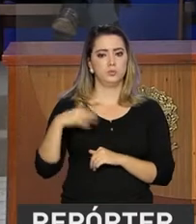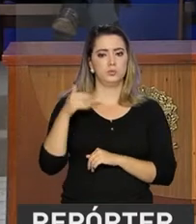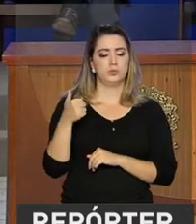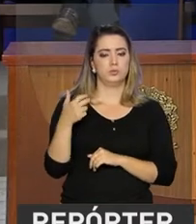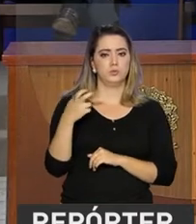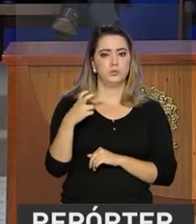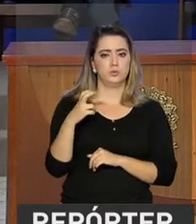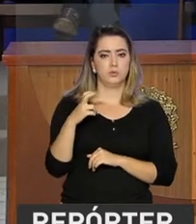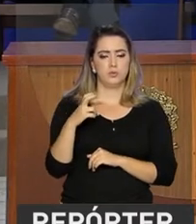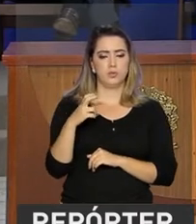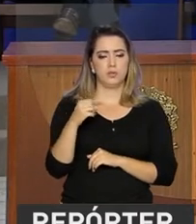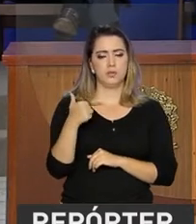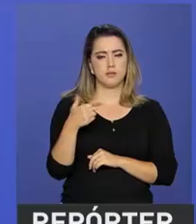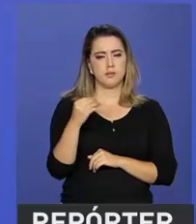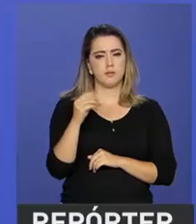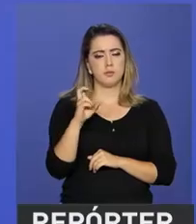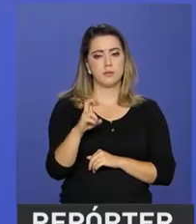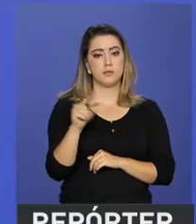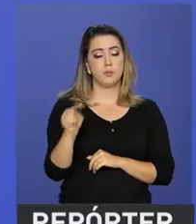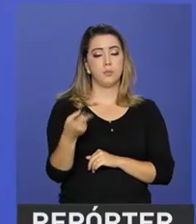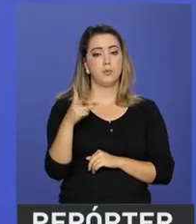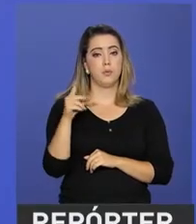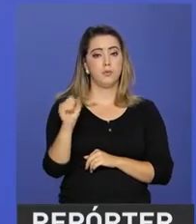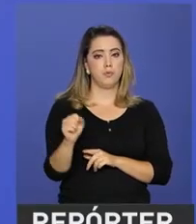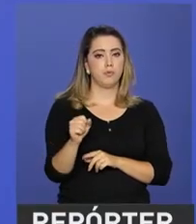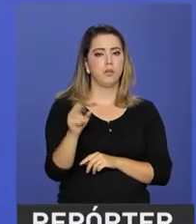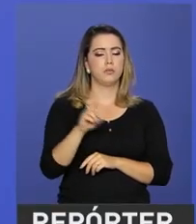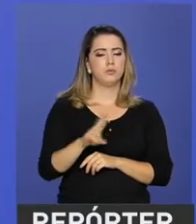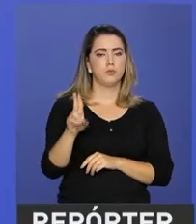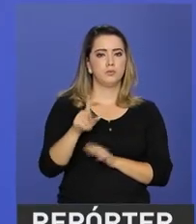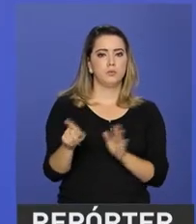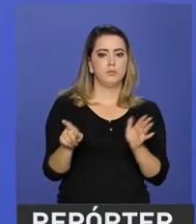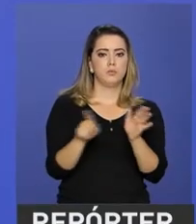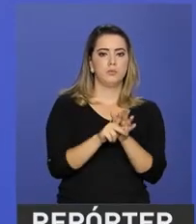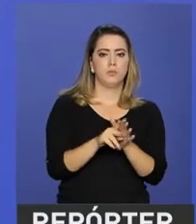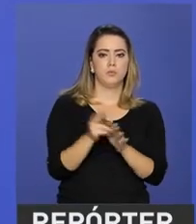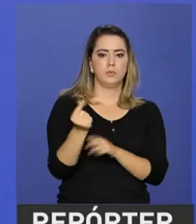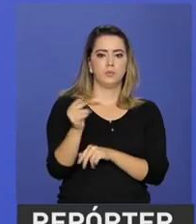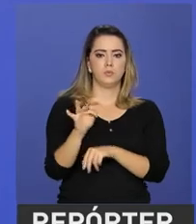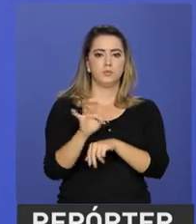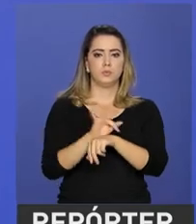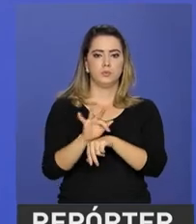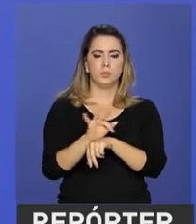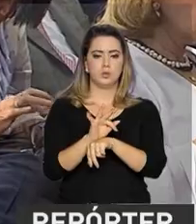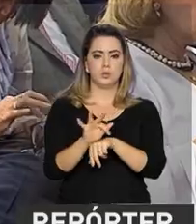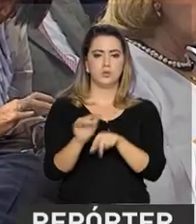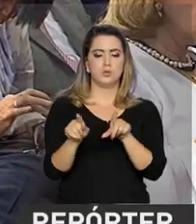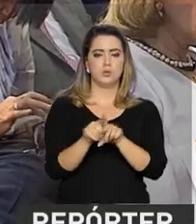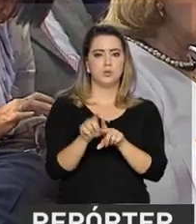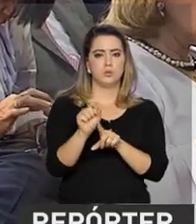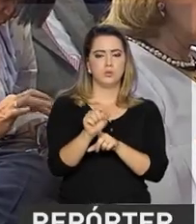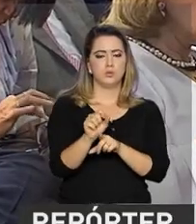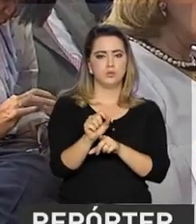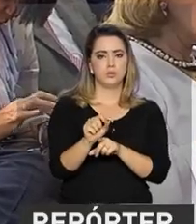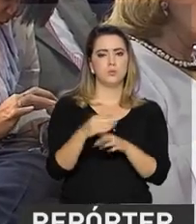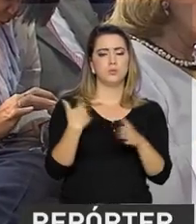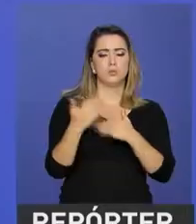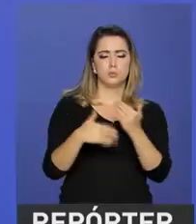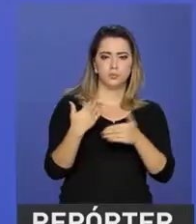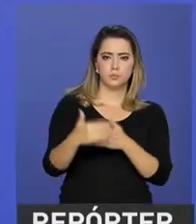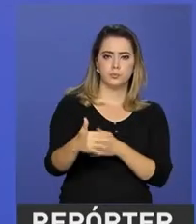105 mil vagas ofertadas utilizando recursos dos fundos constitucionais e de desenvolvimento para o financiamento